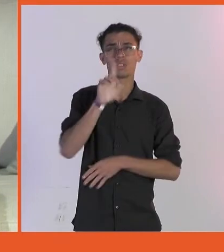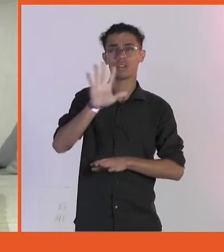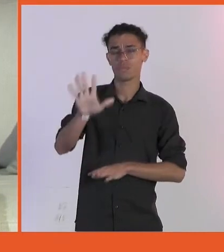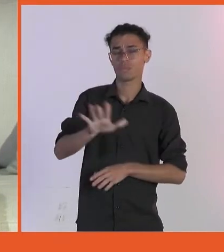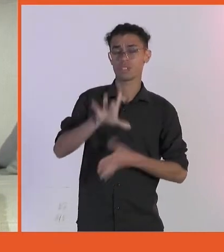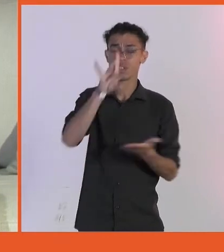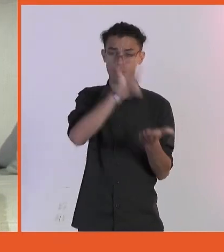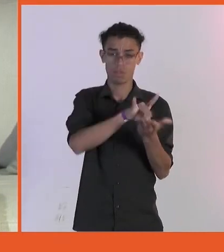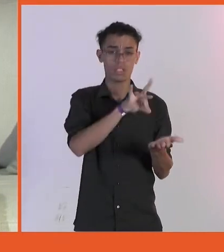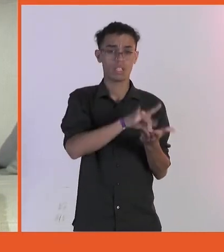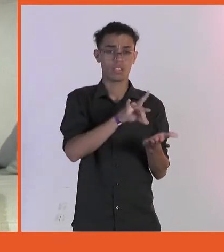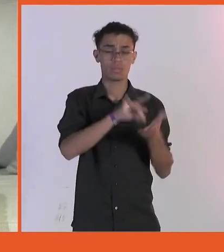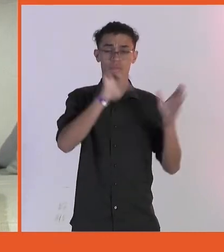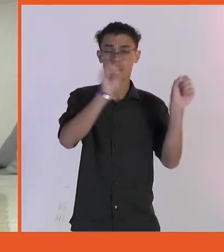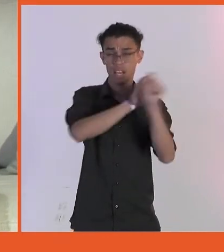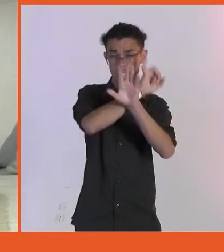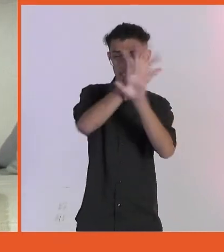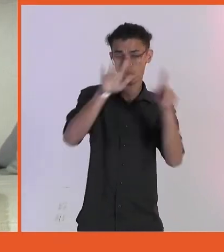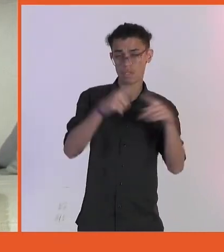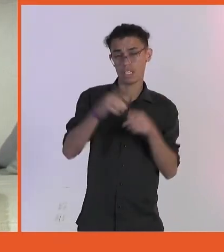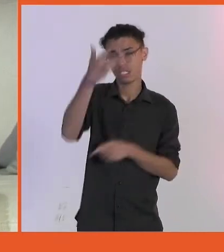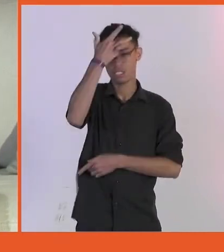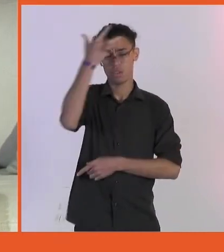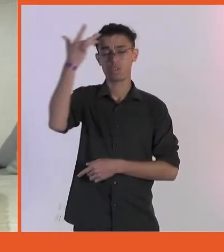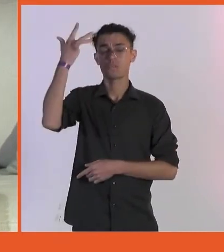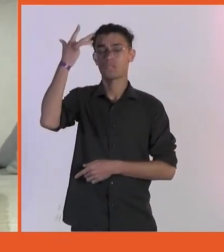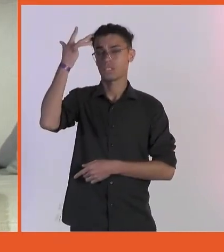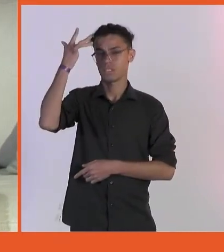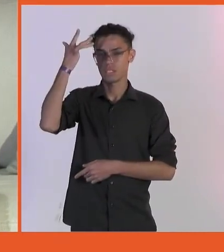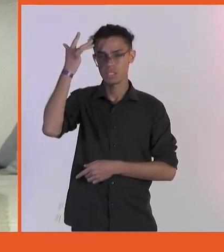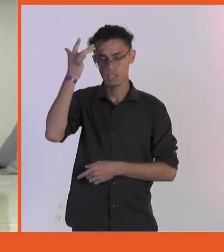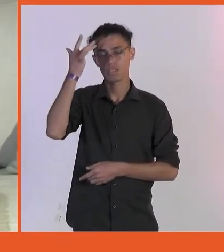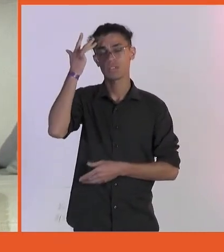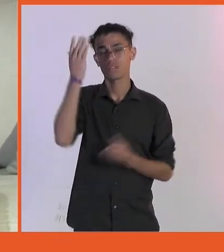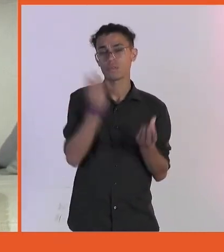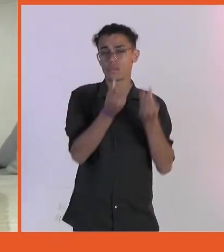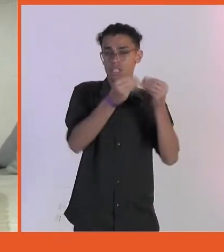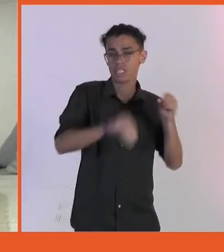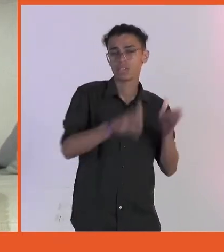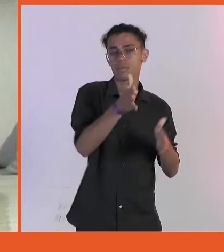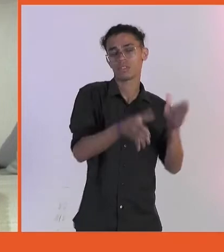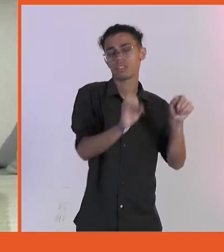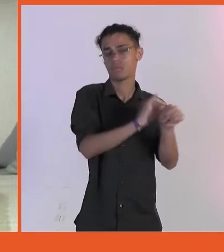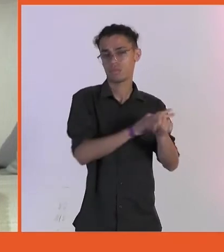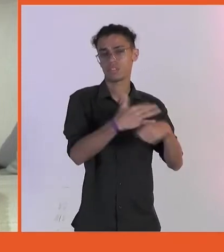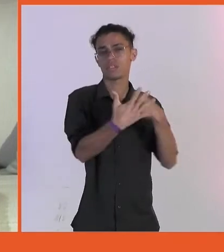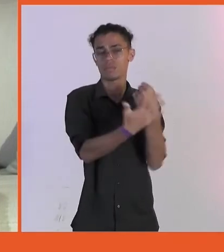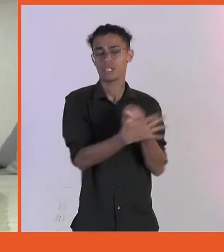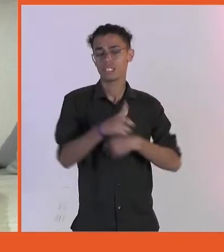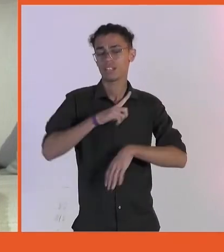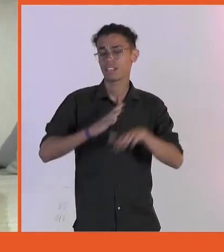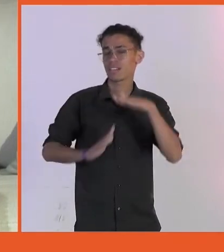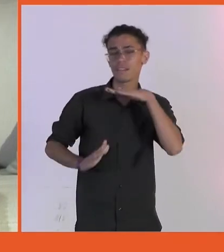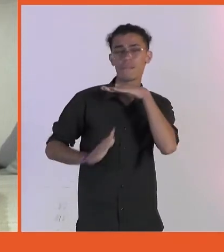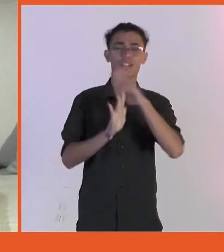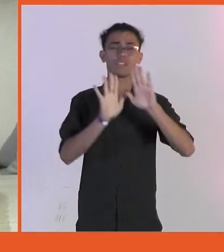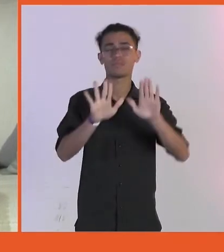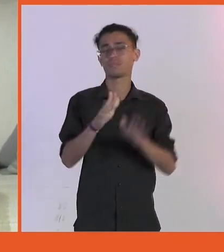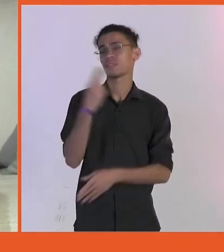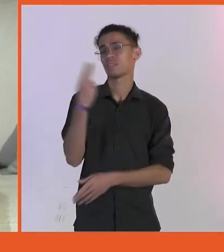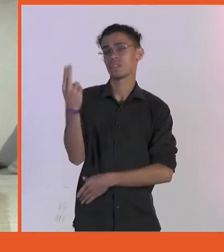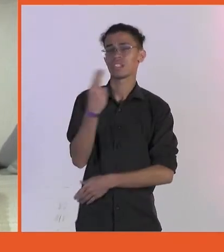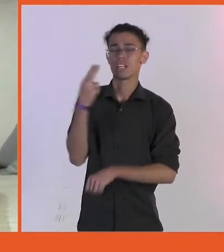com as pessoas. A nossa saúde mental também ficou bugadíssima na pandemia. E a gente colocou o nosso limite, assim, olha, isso não vai dar pra